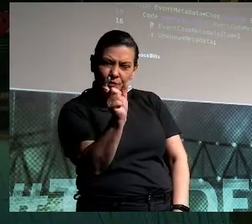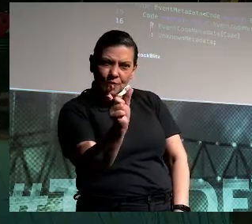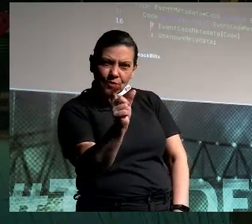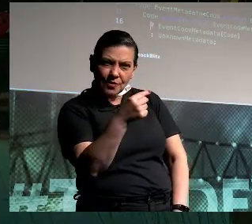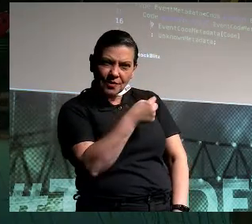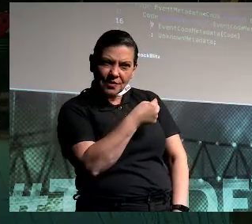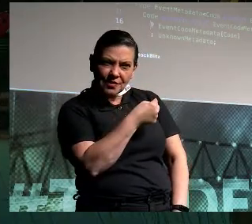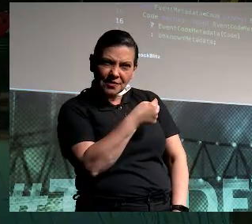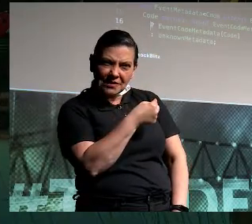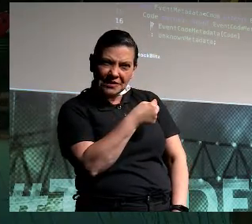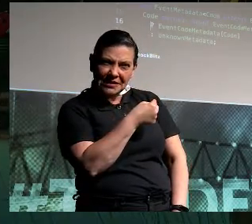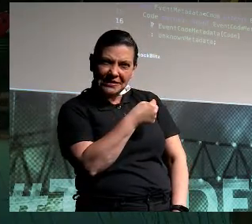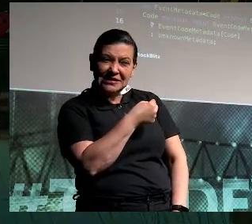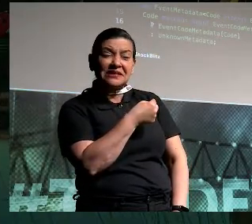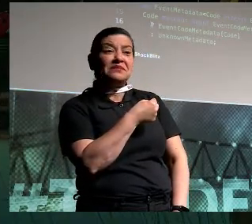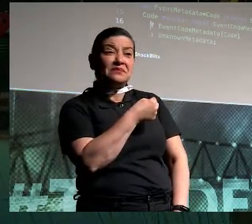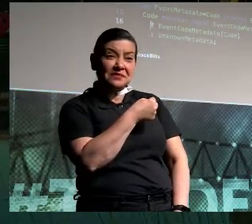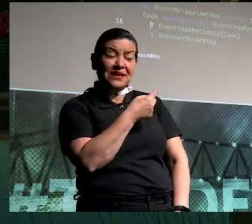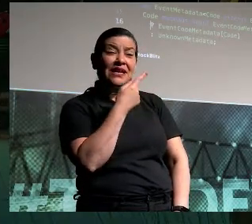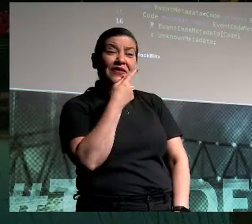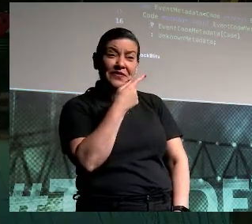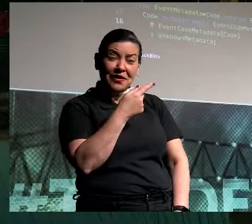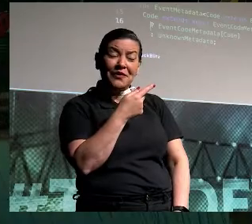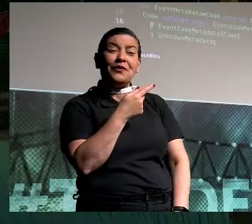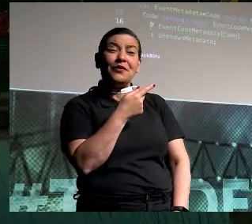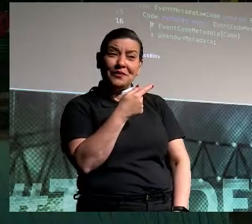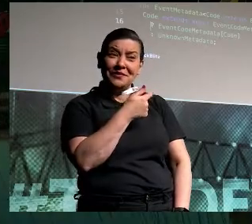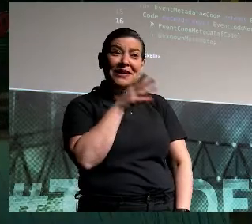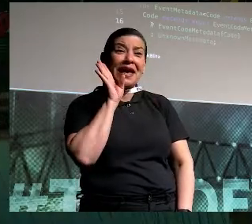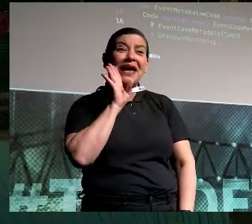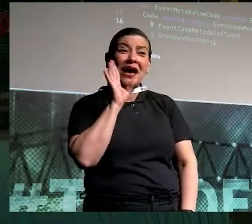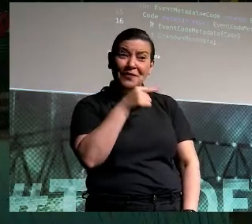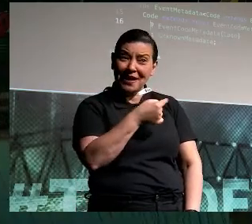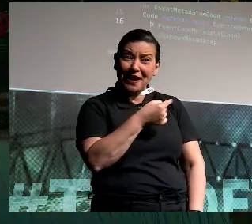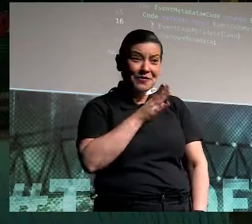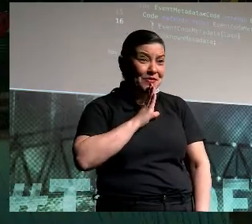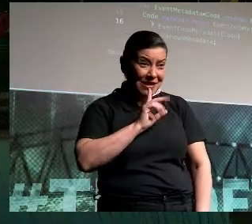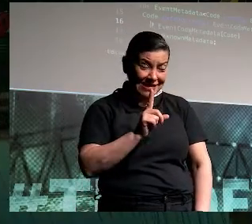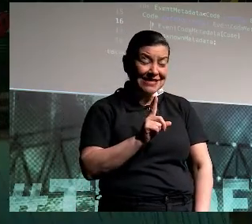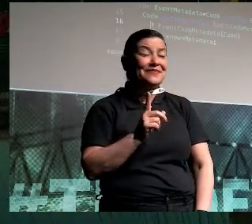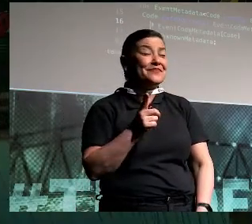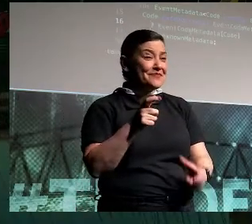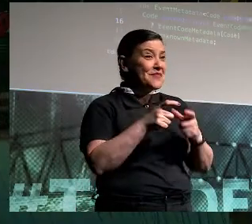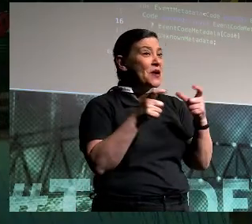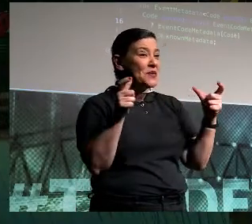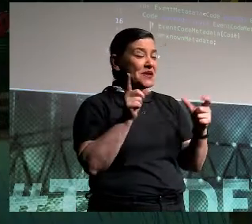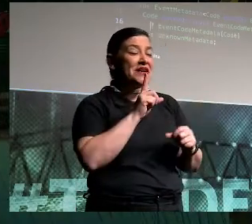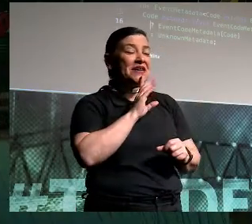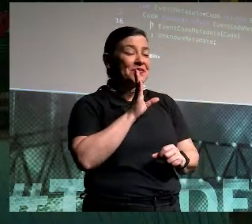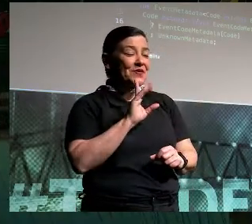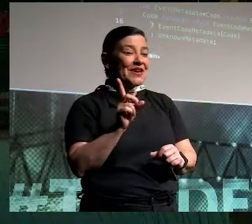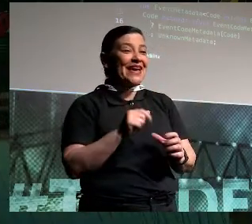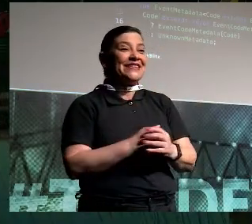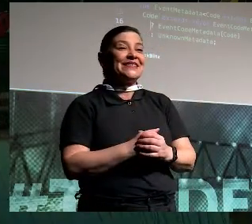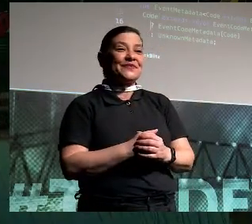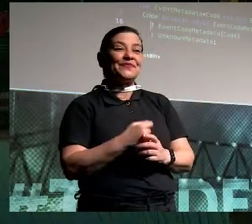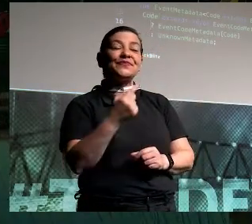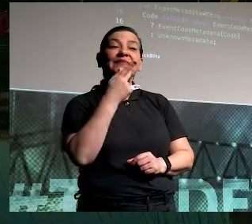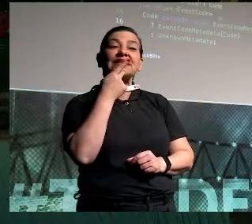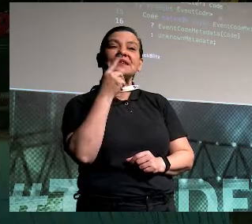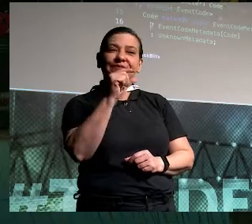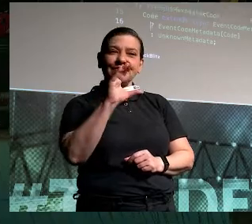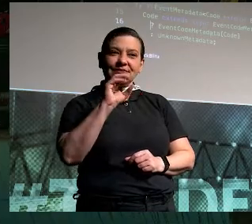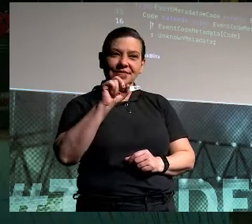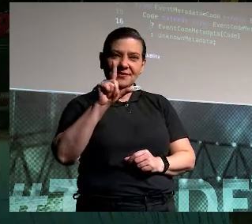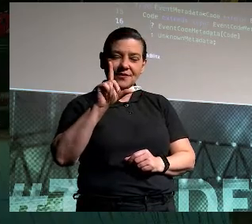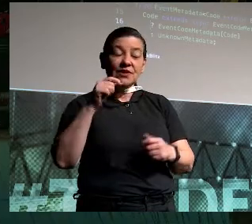fazer uma máquina de estado nesse cara? Da hora, né? Pois é. Então, ó, vamos ver. Ele está falando que esse code ele